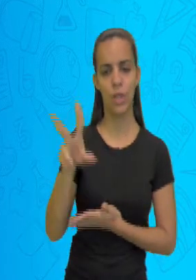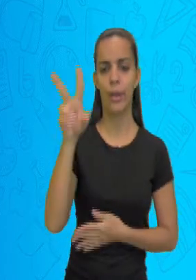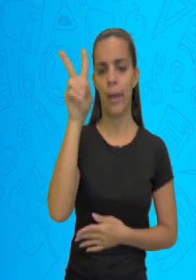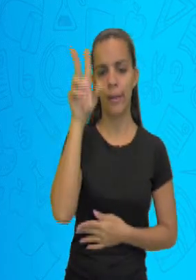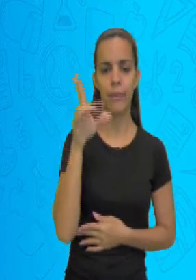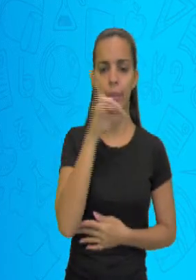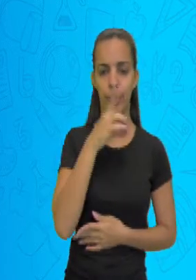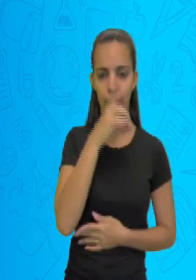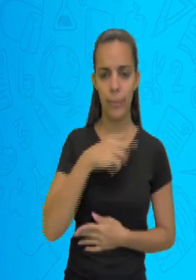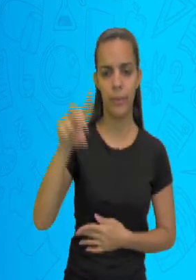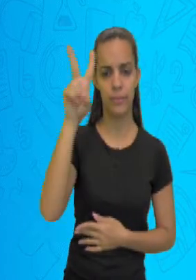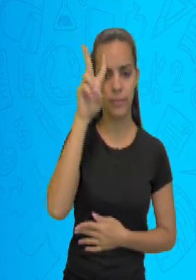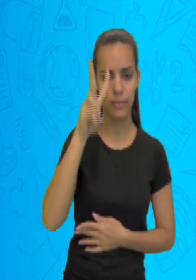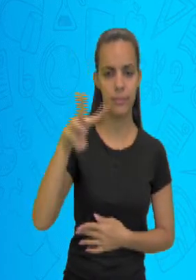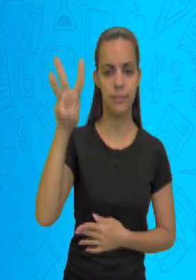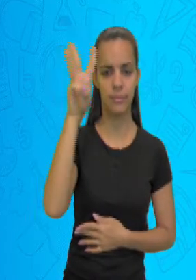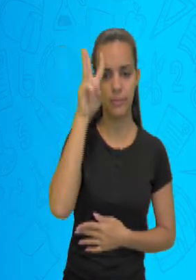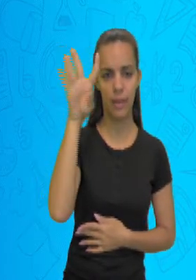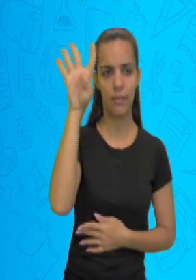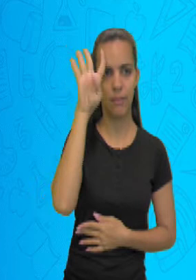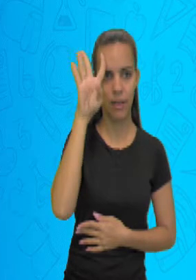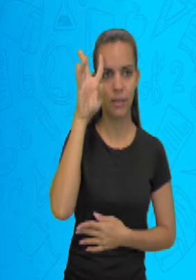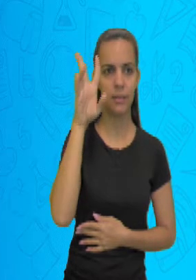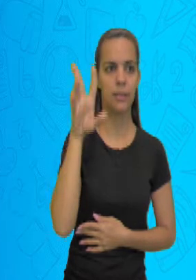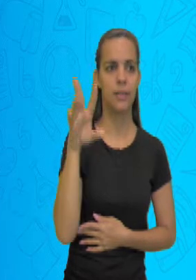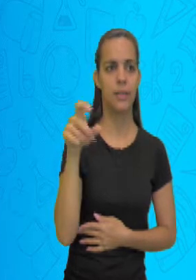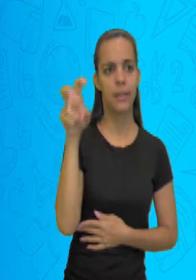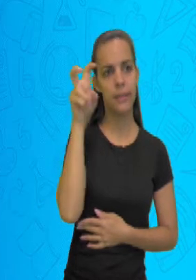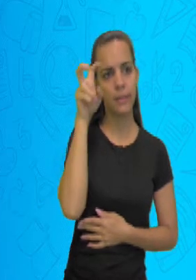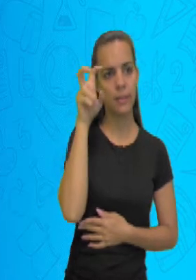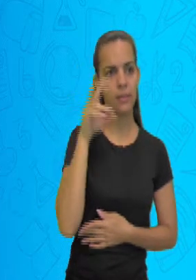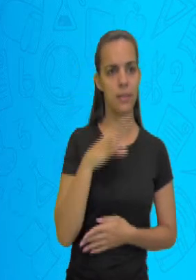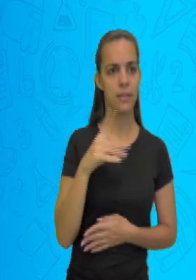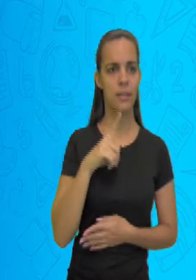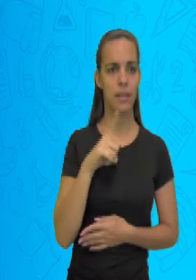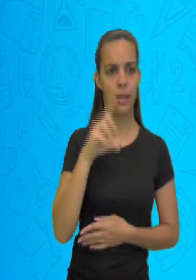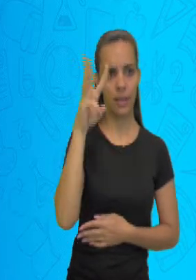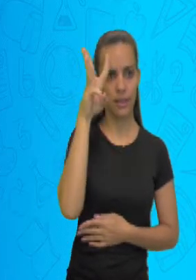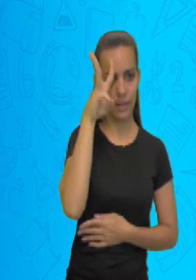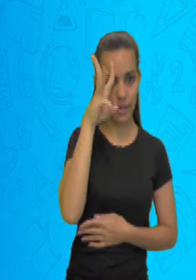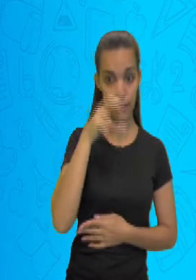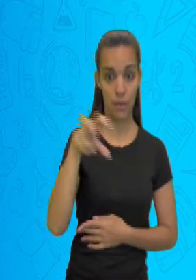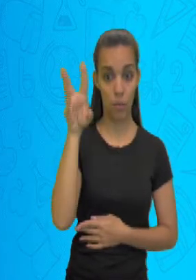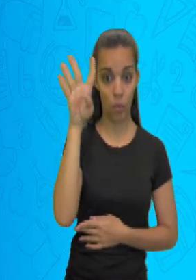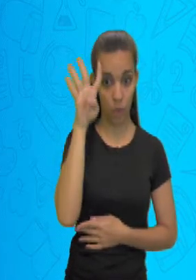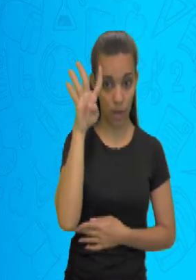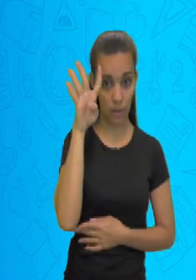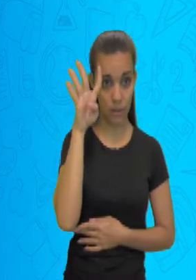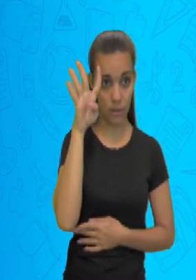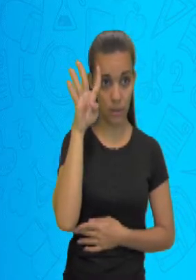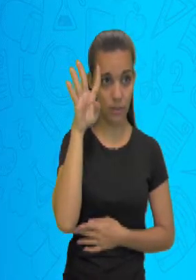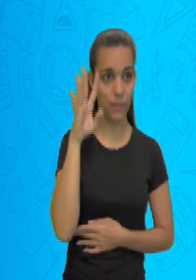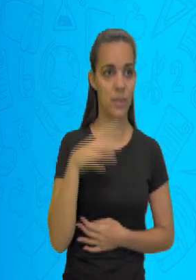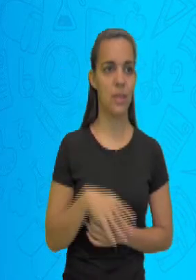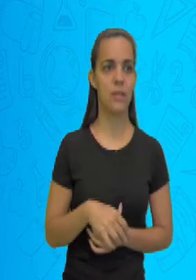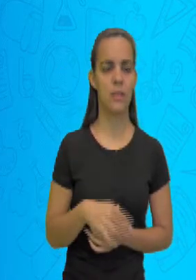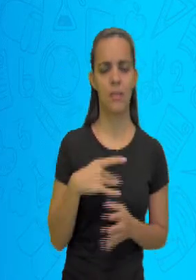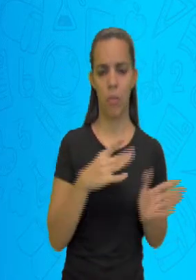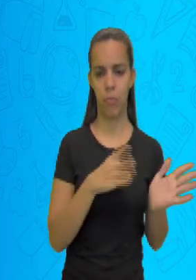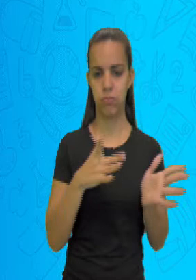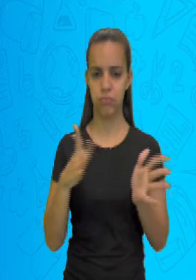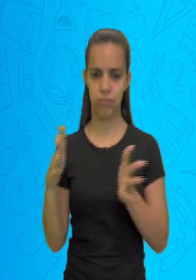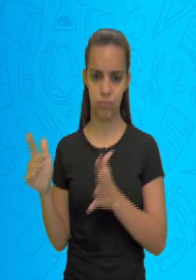Domingo, segunda, terça, esse aqui é qual? Quarta ou a quinta? Ó, terça, quarta, esse é a quarta. O próximo